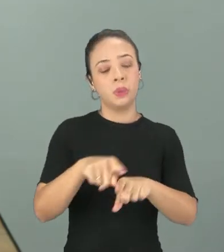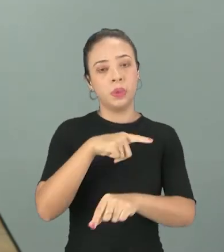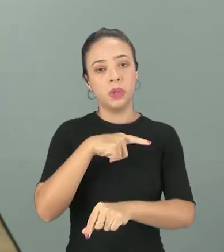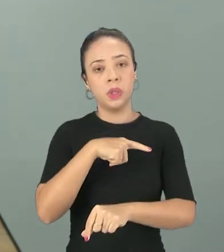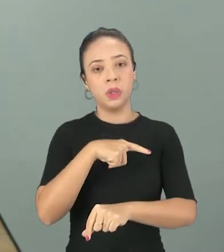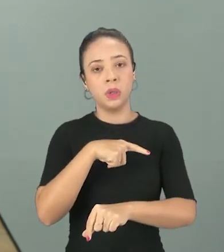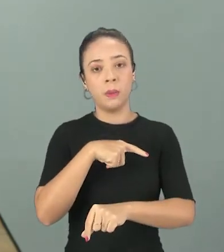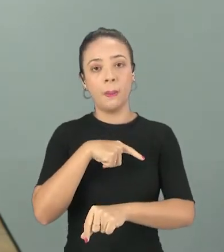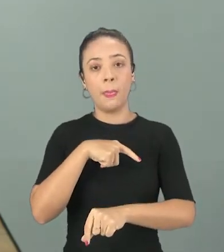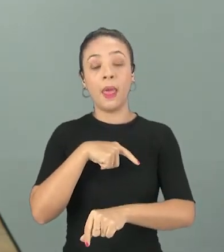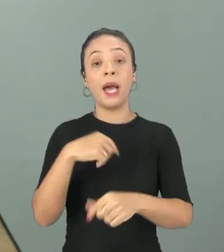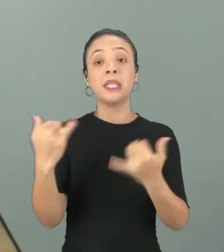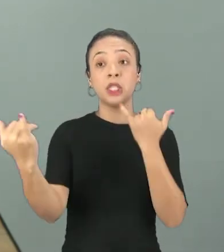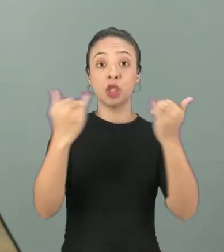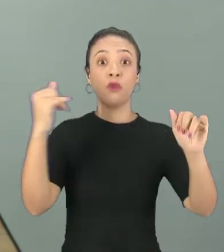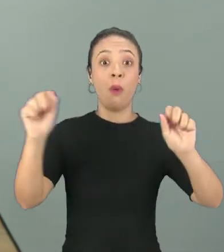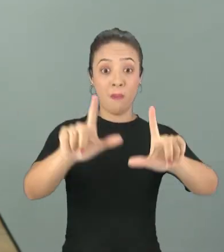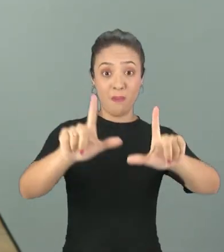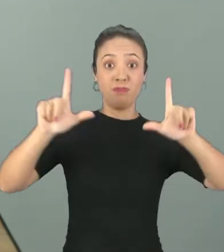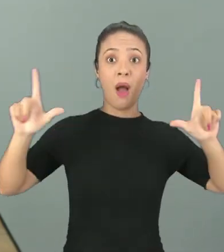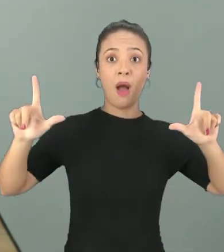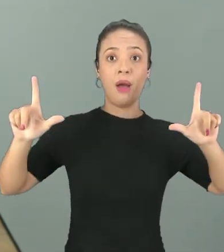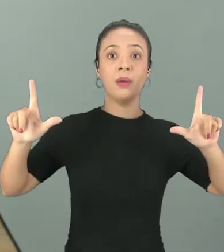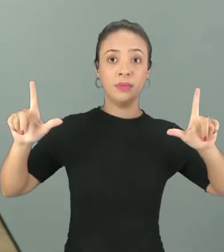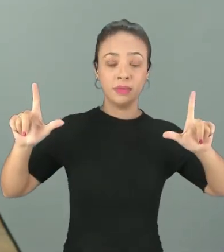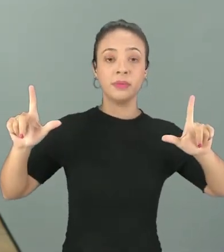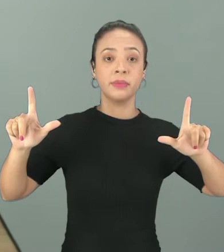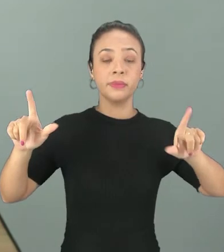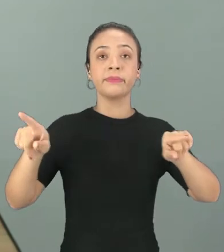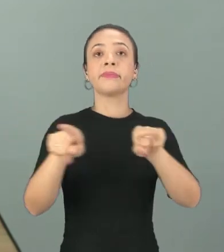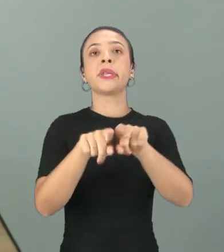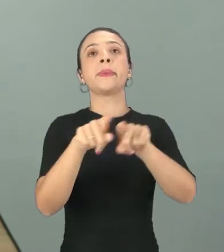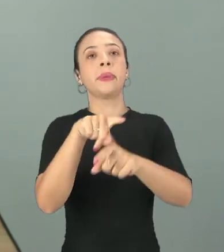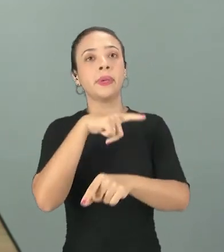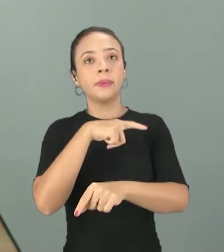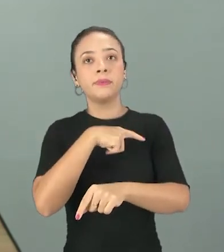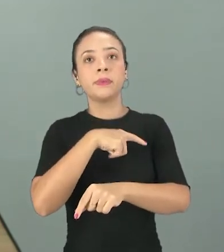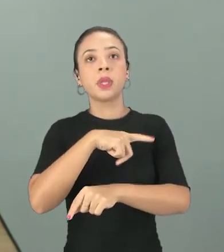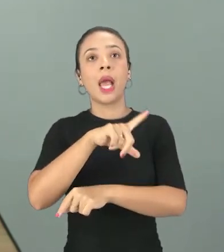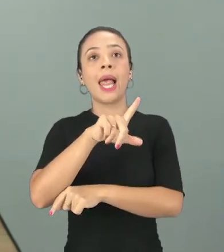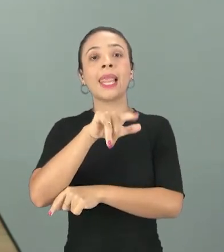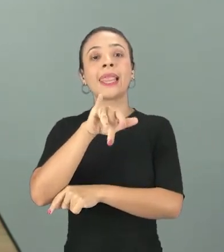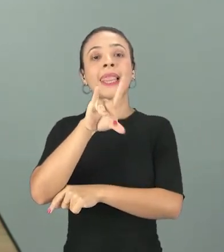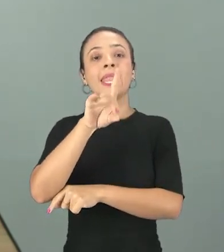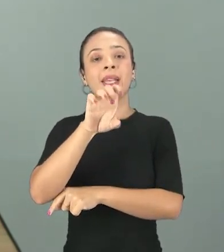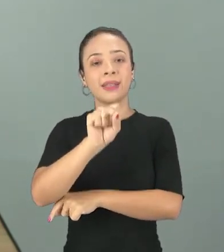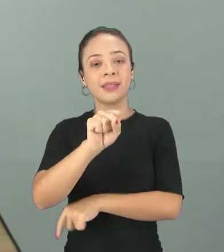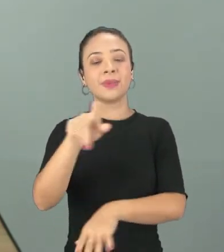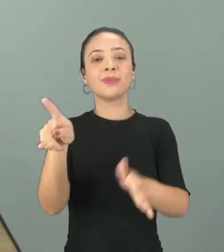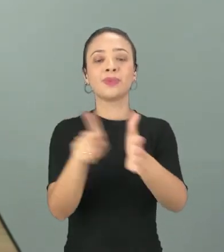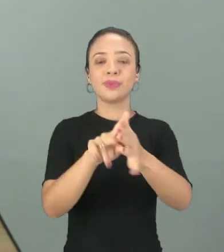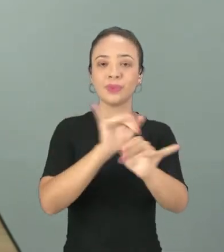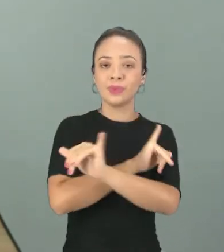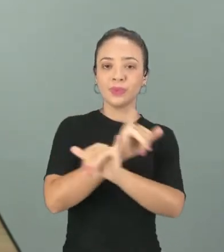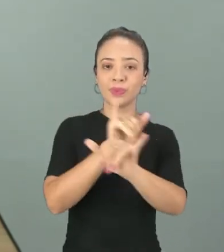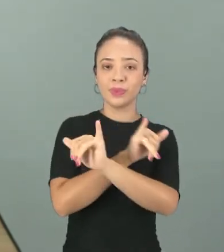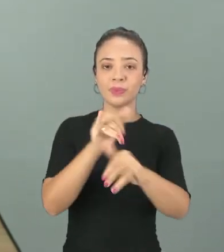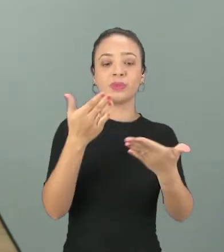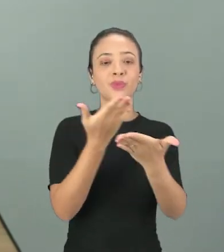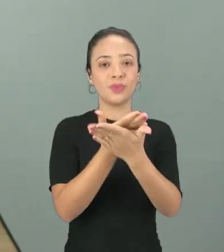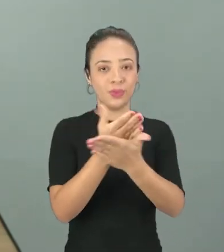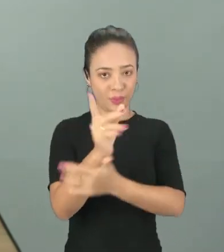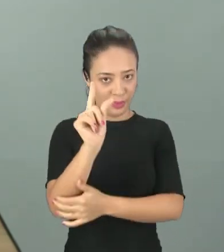as manchetes, né? A manchete das notícias e os leads de notícias. E nós vamos estudar